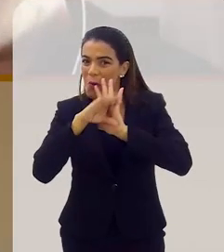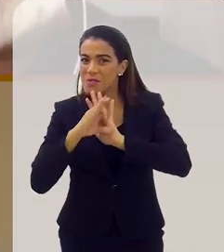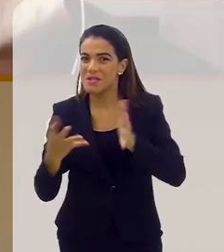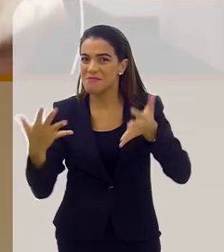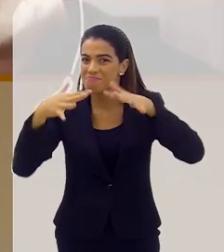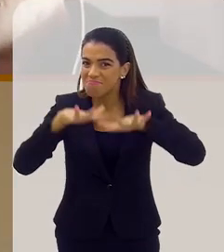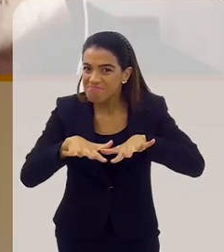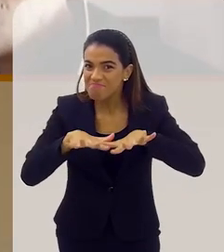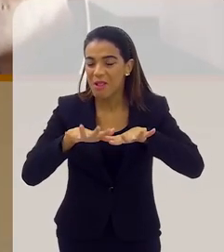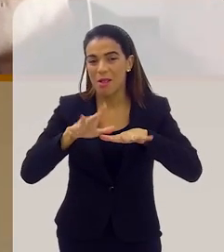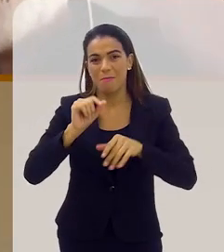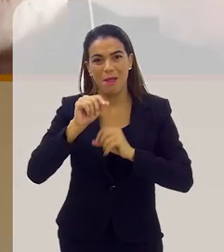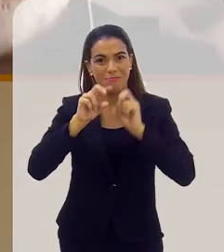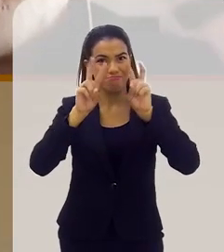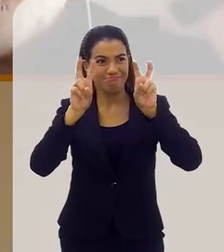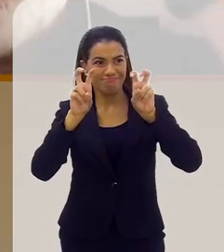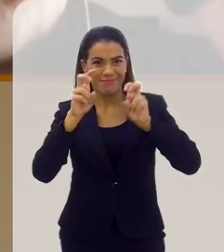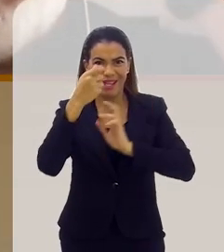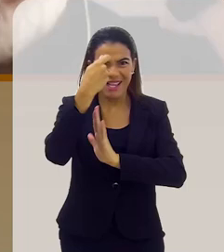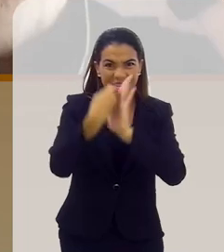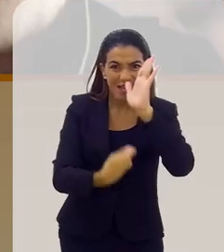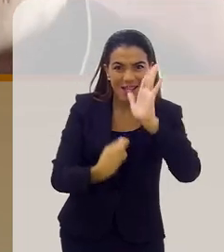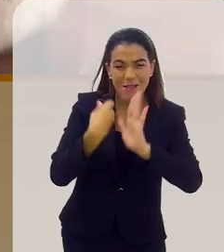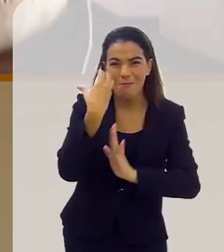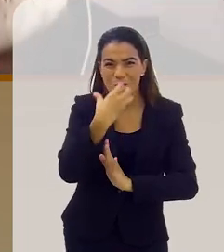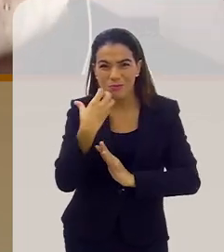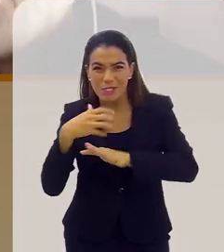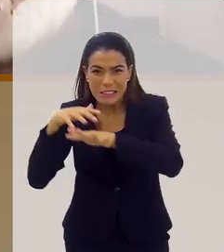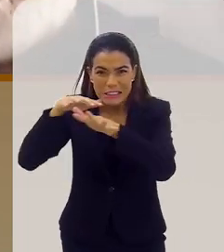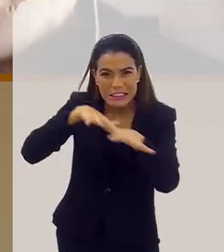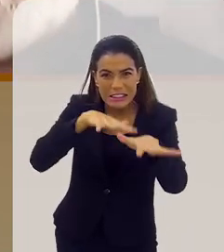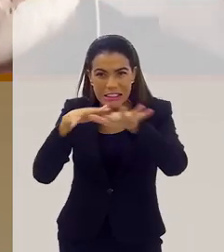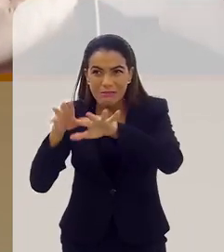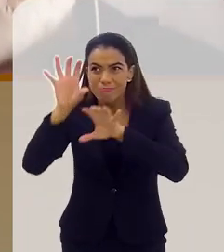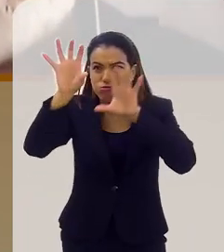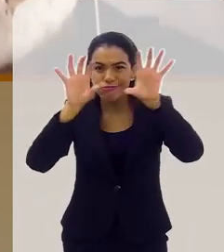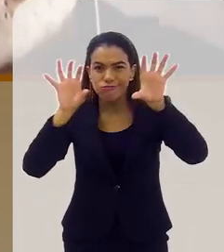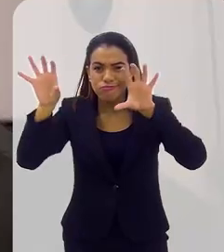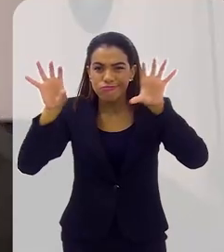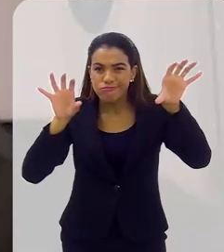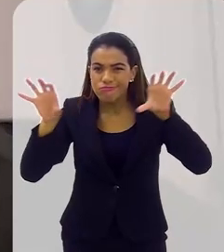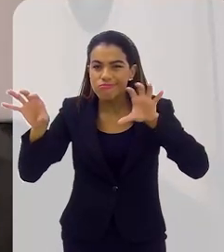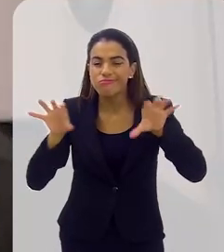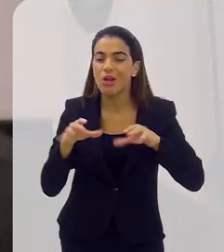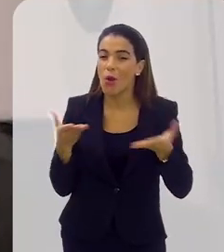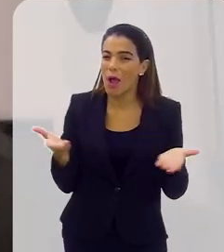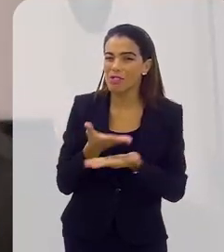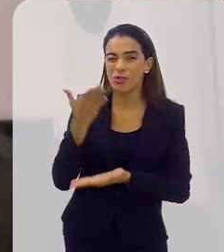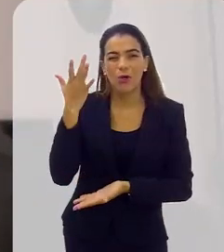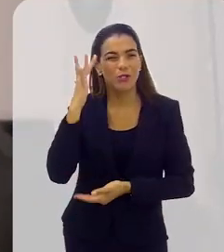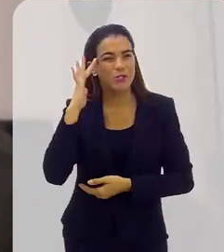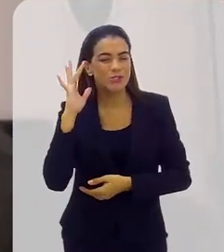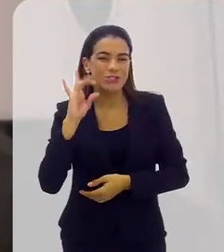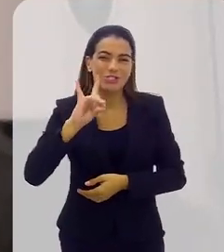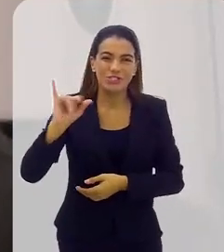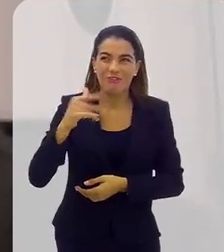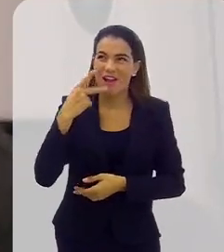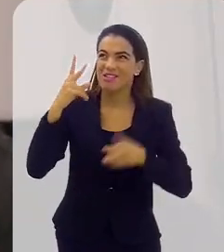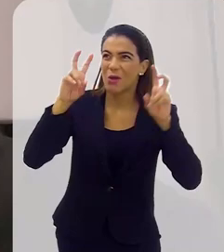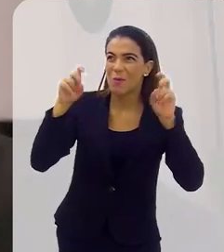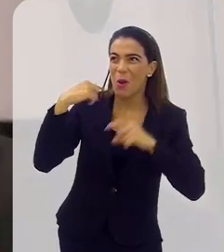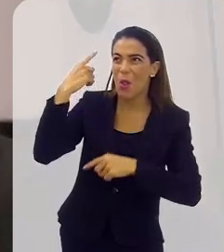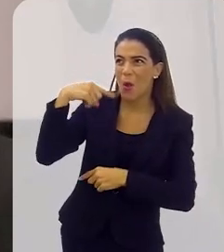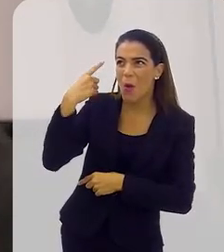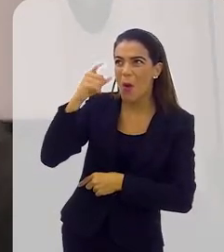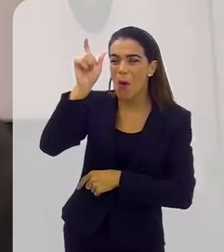conceito da inclusão, trazer para dentro do enredo justamente esses elementos que são citados no enredo, né? Lógico que hoje em dia falar